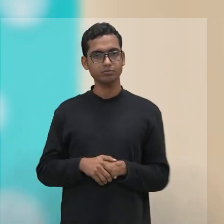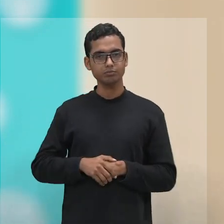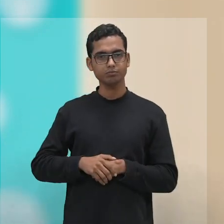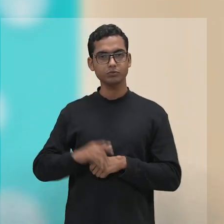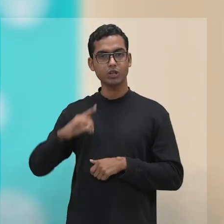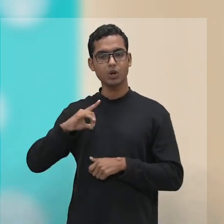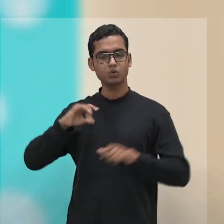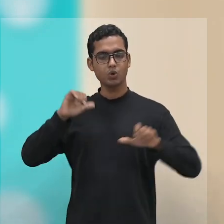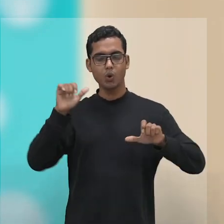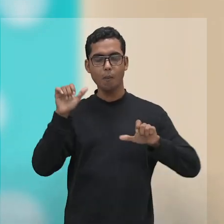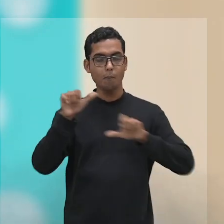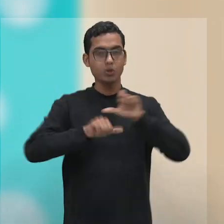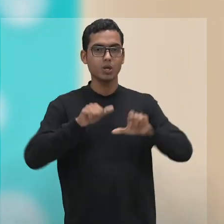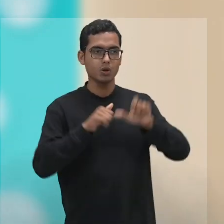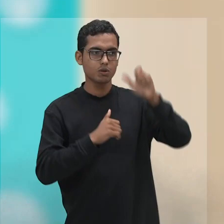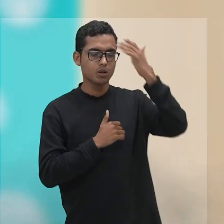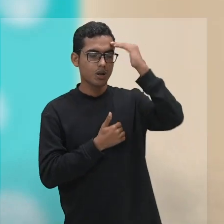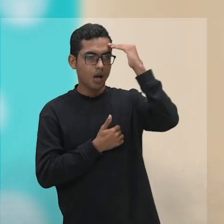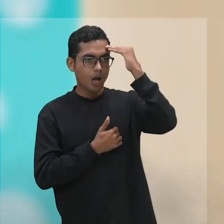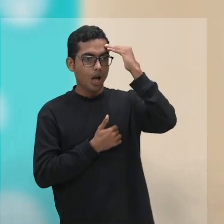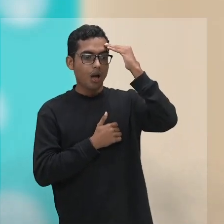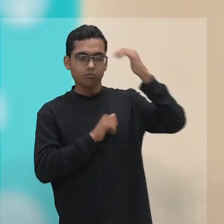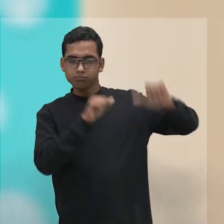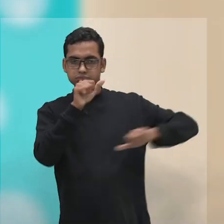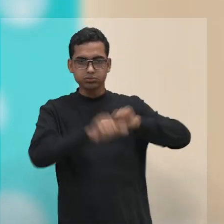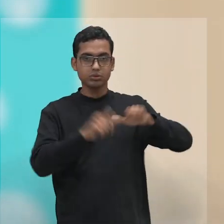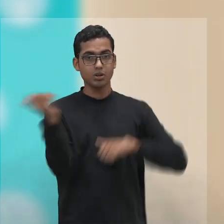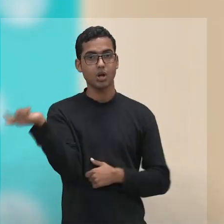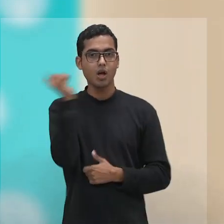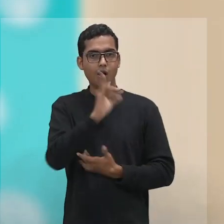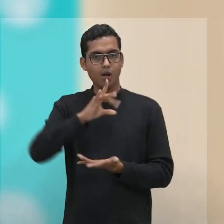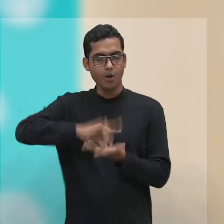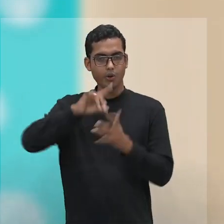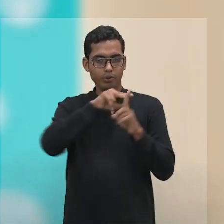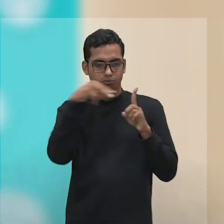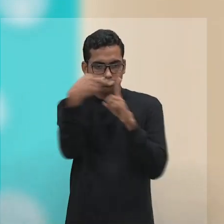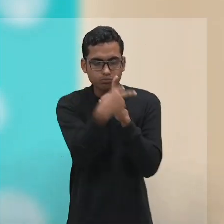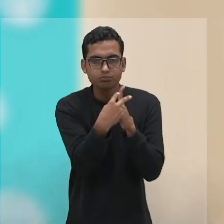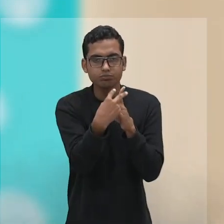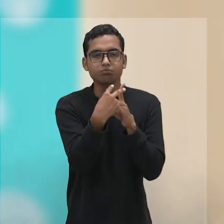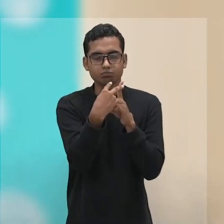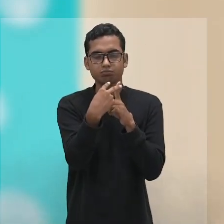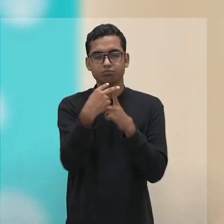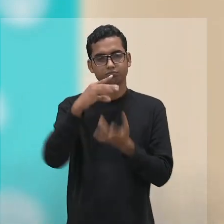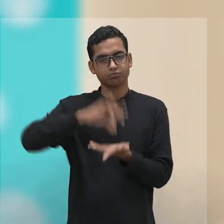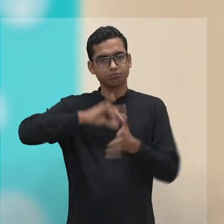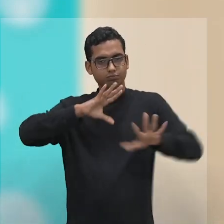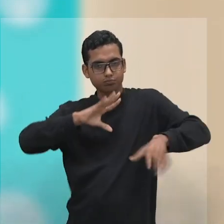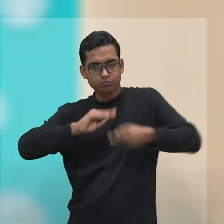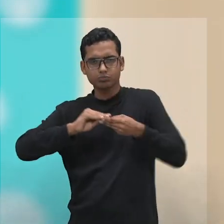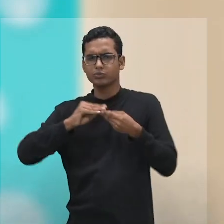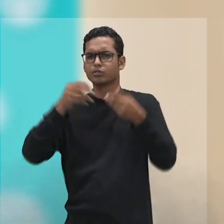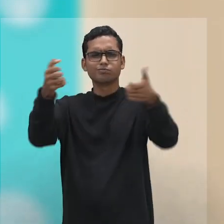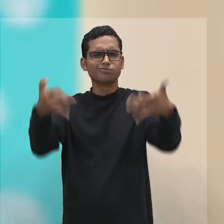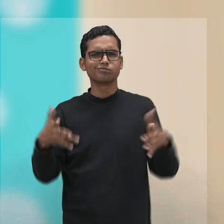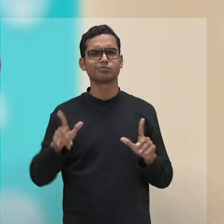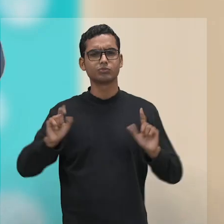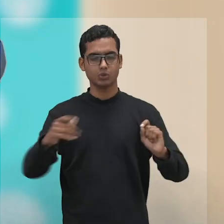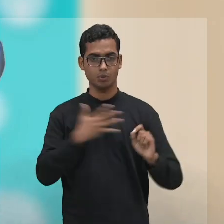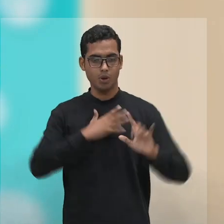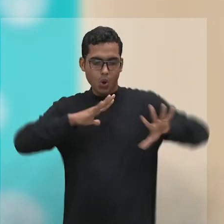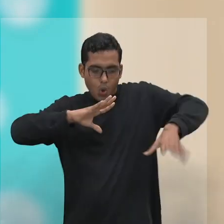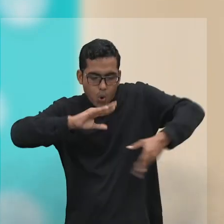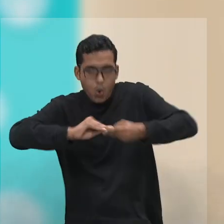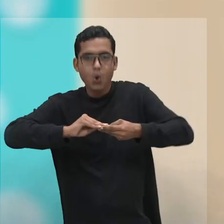uma reinterpretação e salientando o meu ponto de vista. E isso vai dizer o quê? Que é a minha